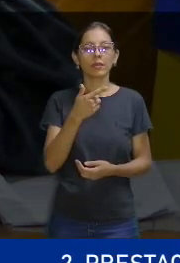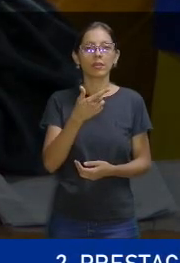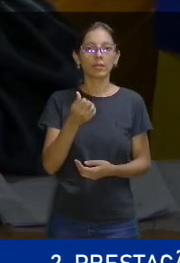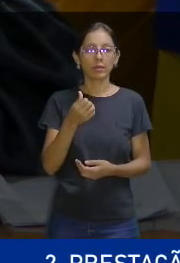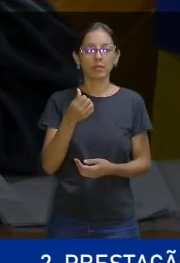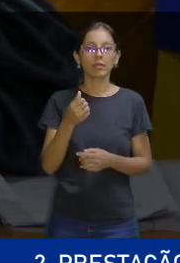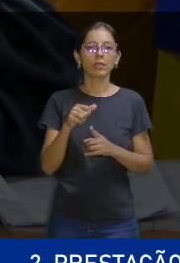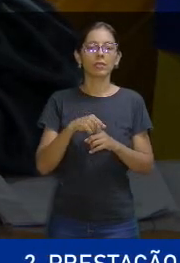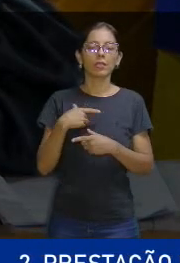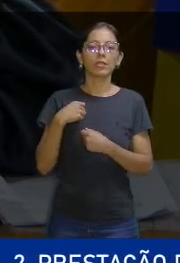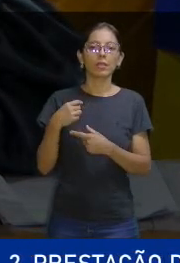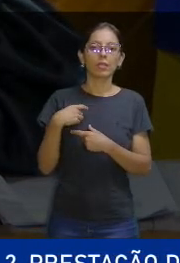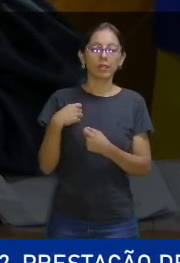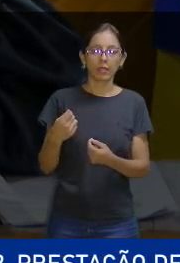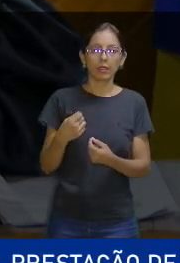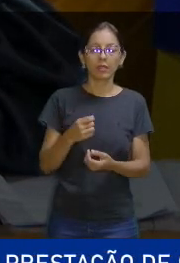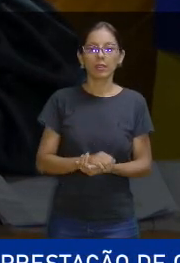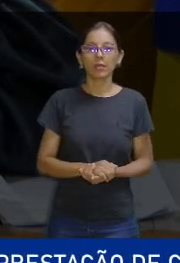26/8/2022, R$